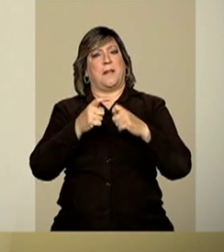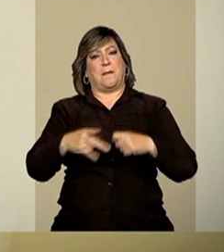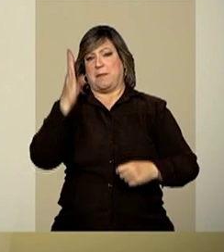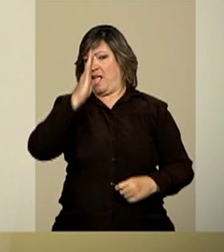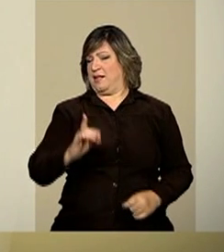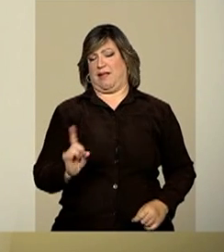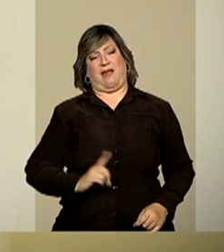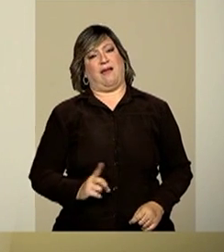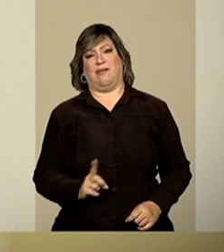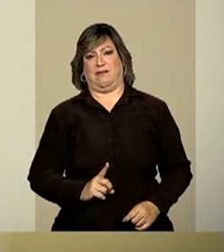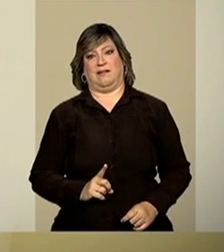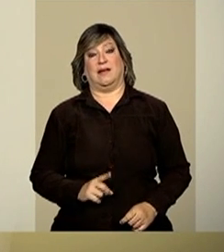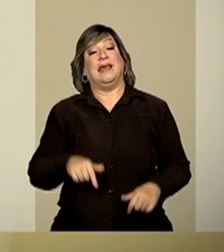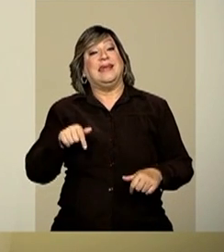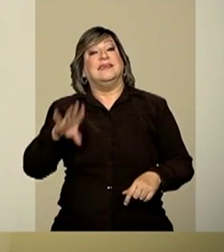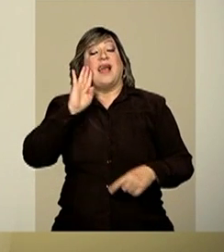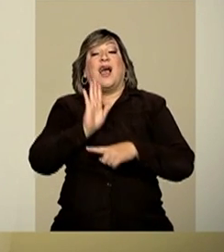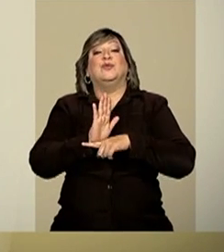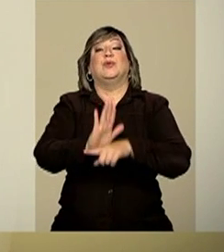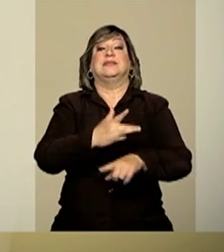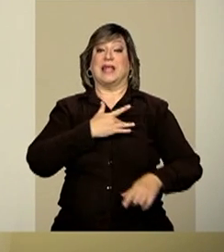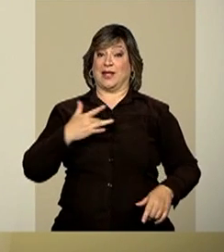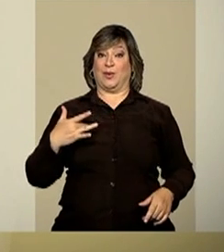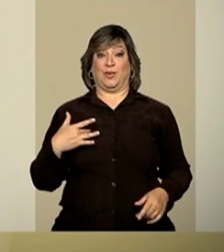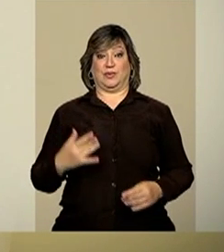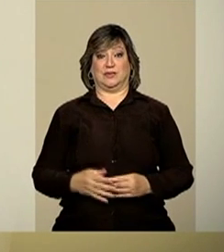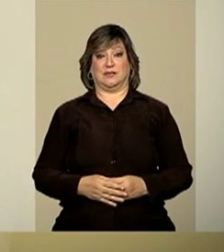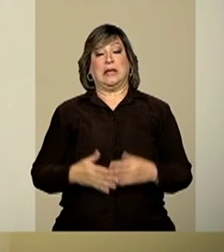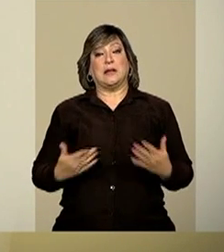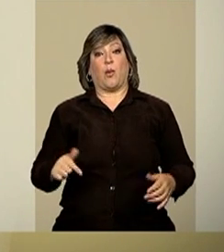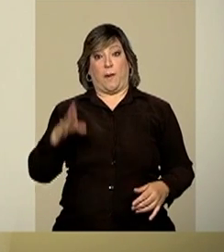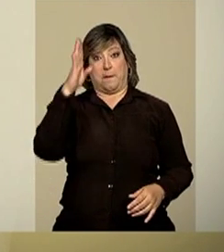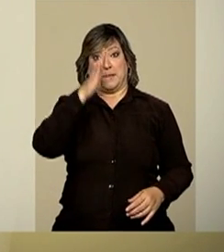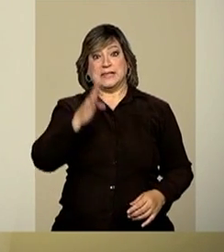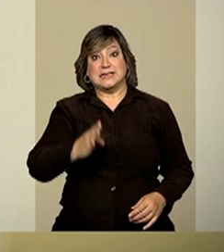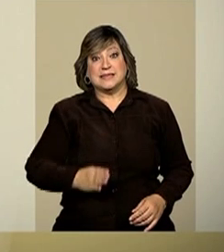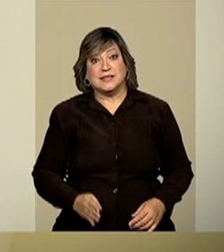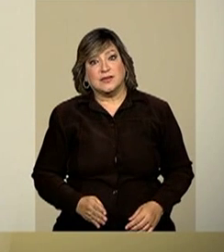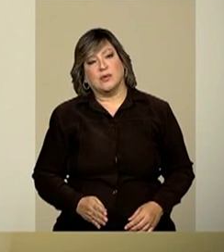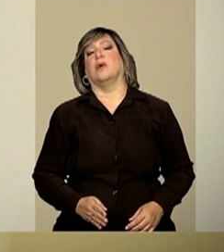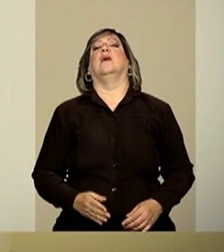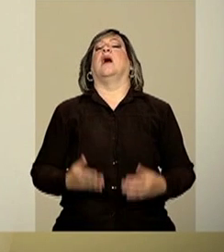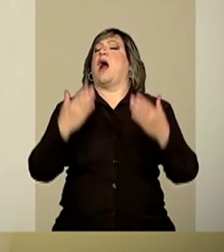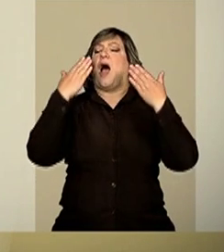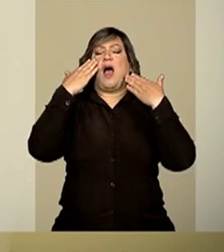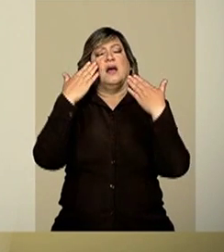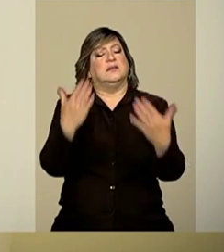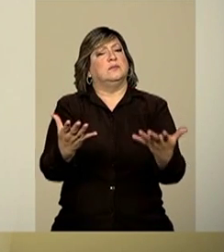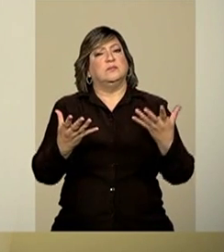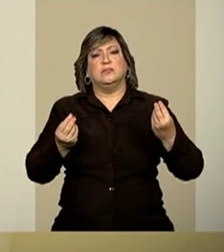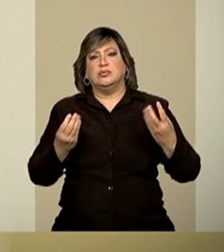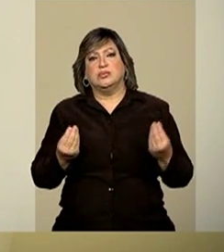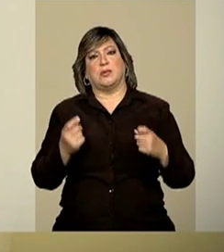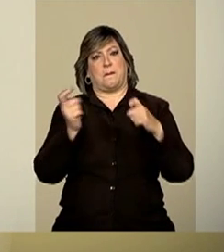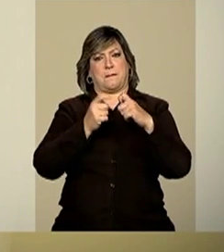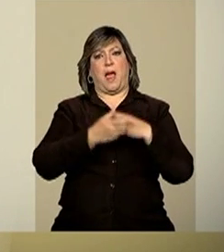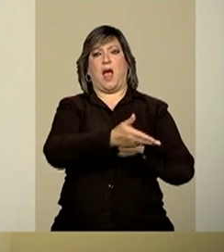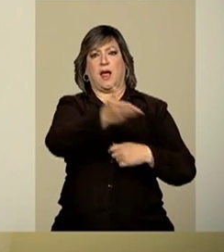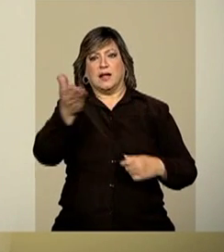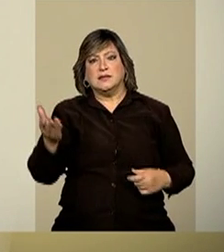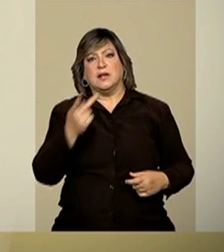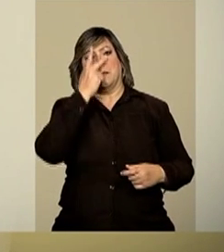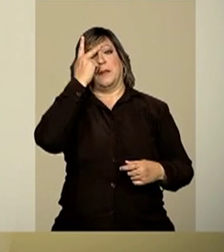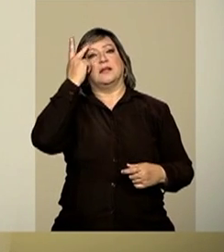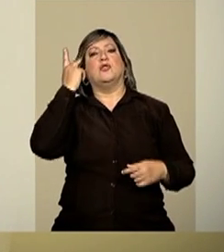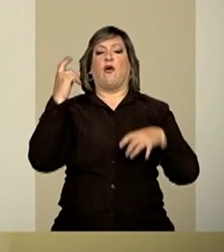uma decisão a favor da saúde. O Brasil deve muito a seus médicos. O Brasil deve